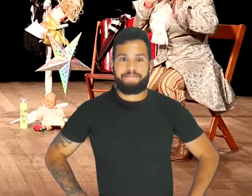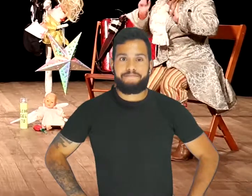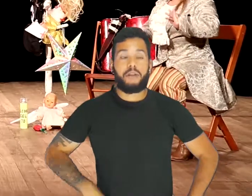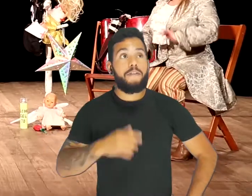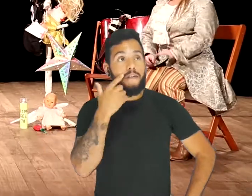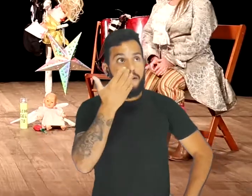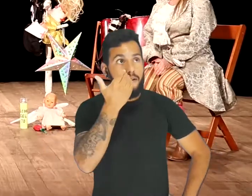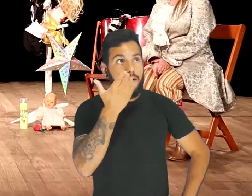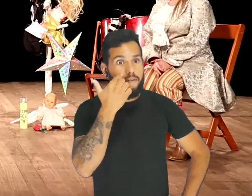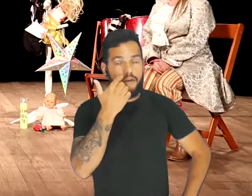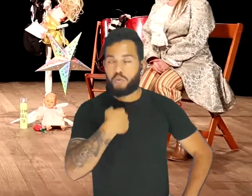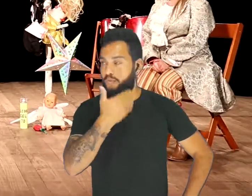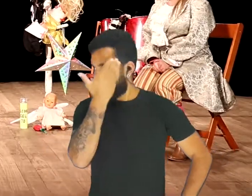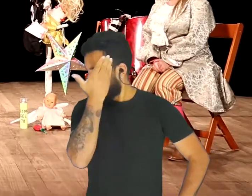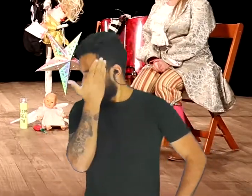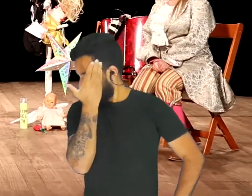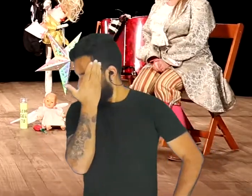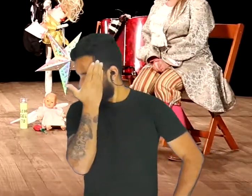Lá vem bomba, vai.